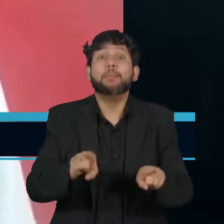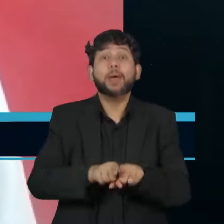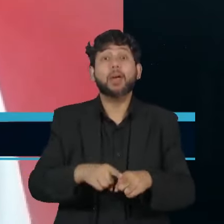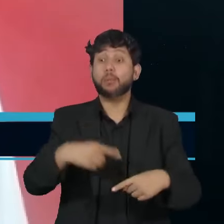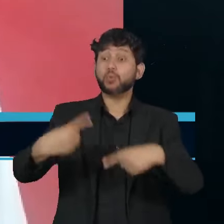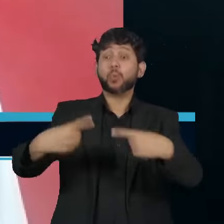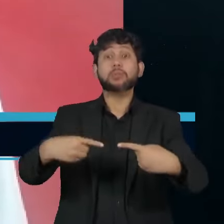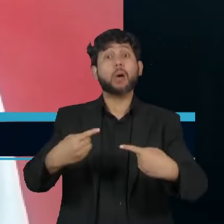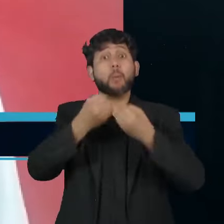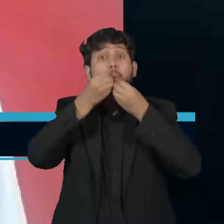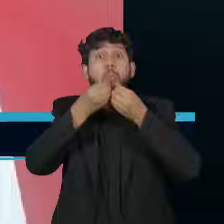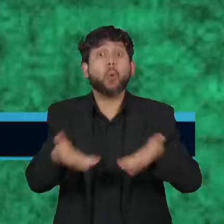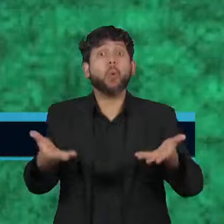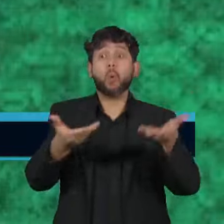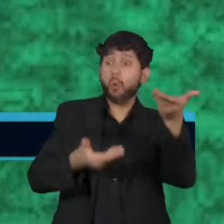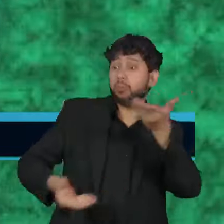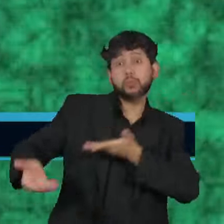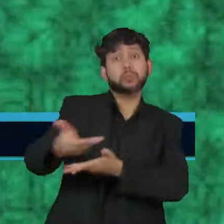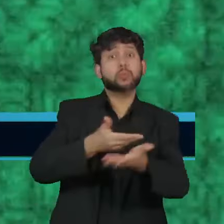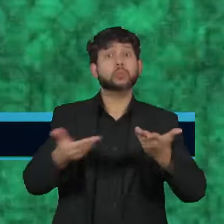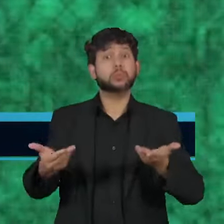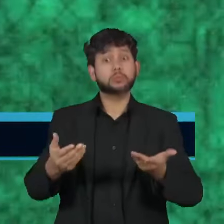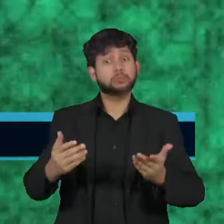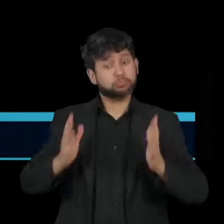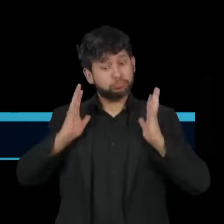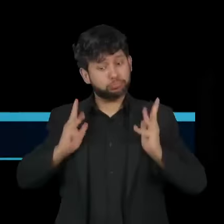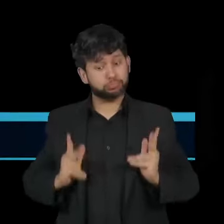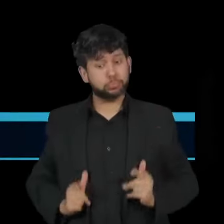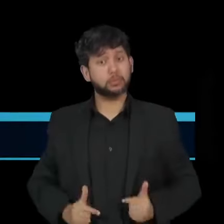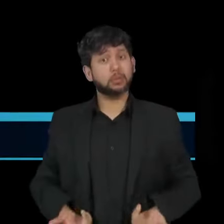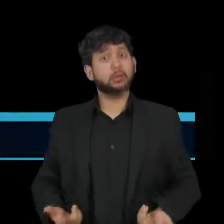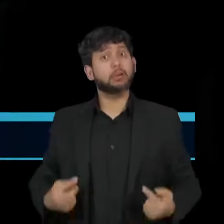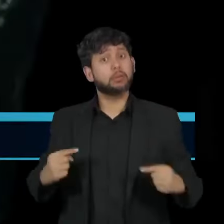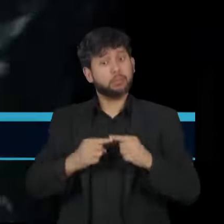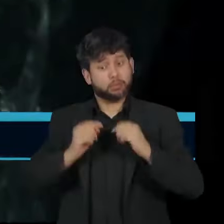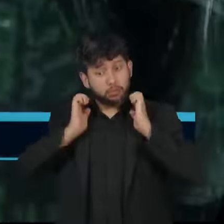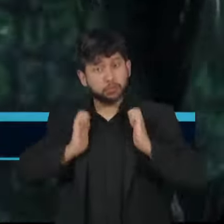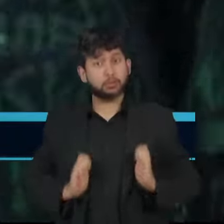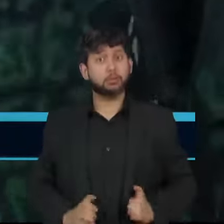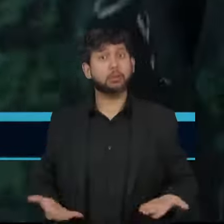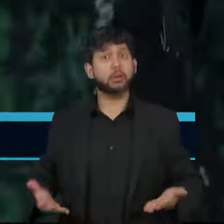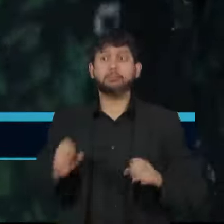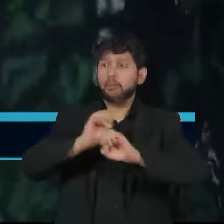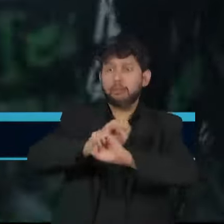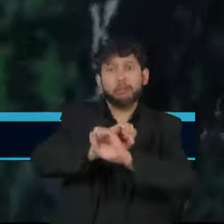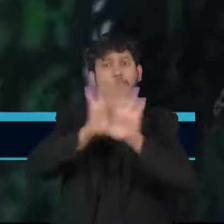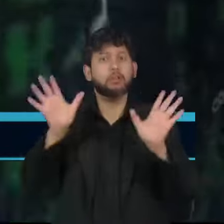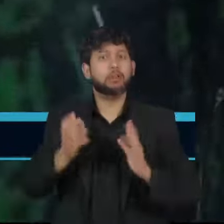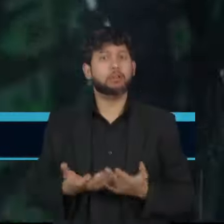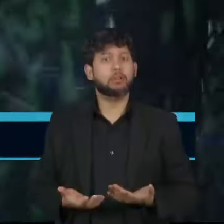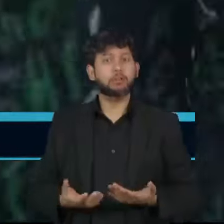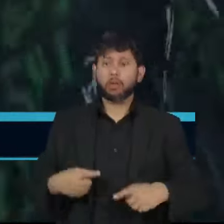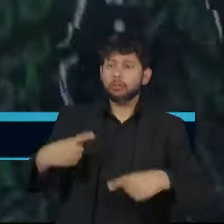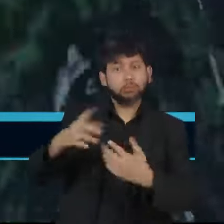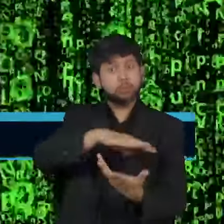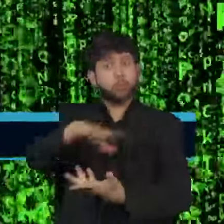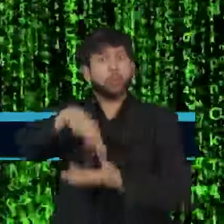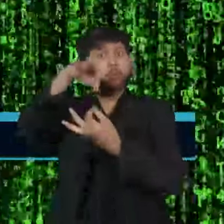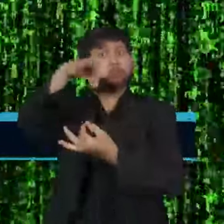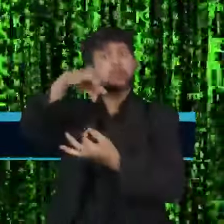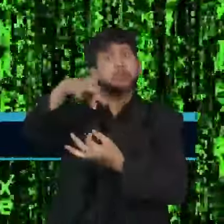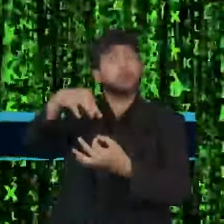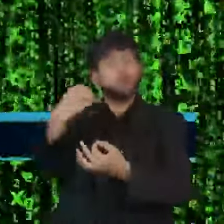eh do debate Limpo Claro eh das disputas dentro da Democracia que são